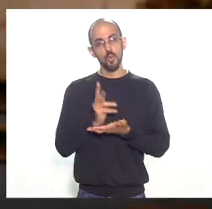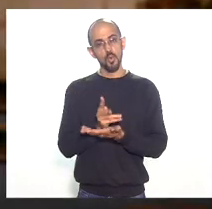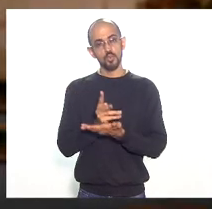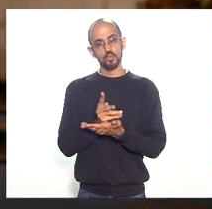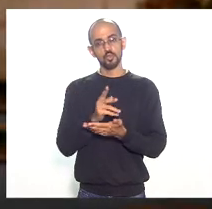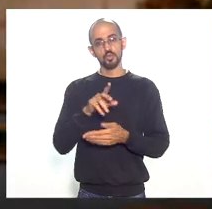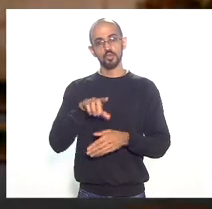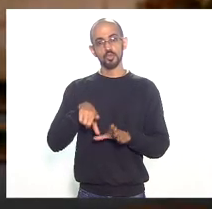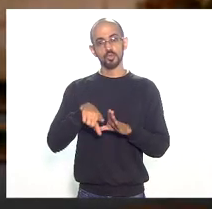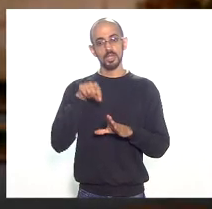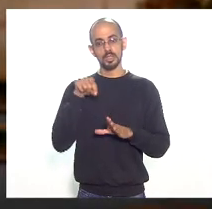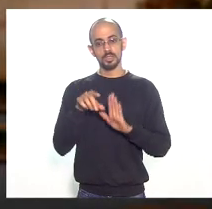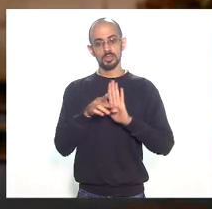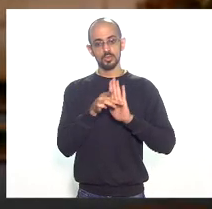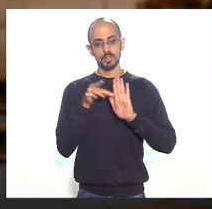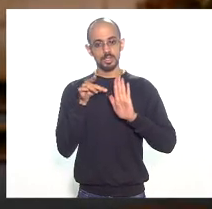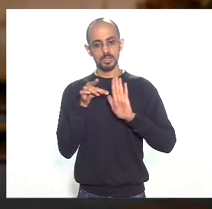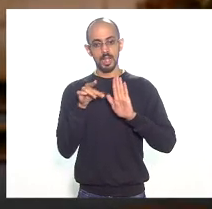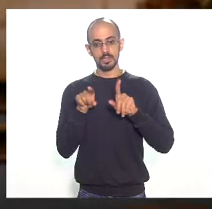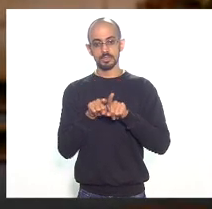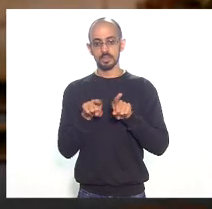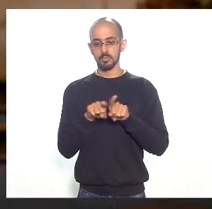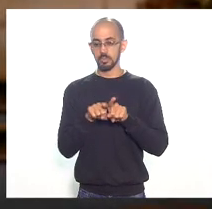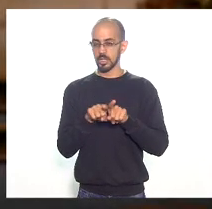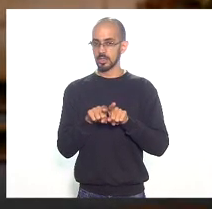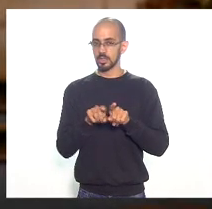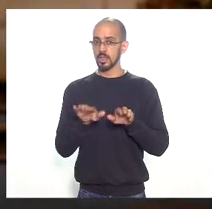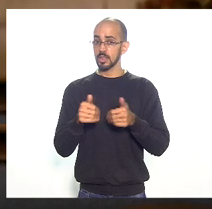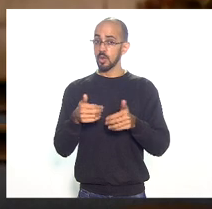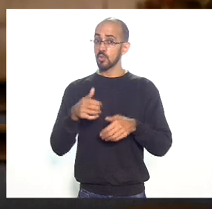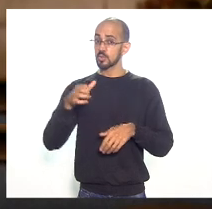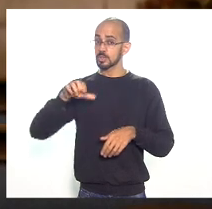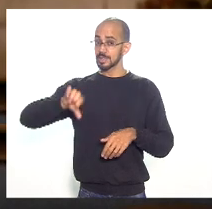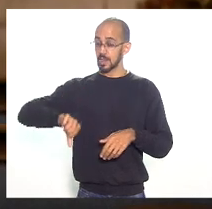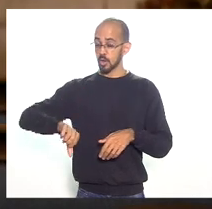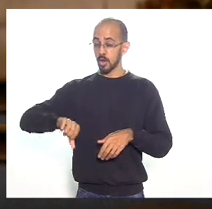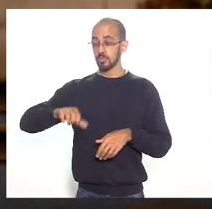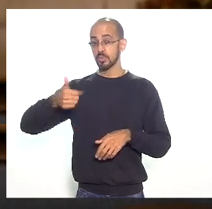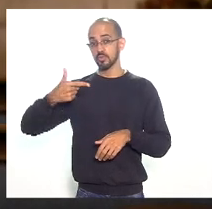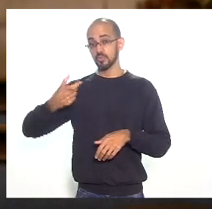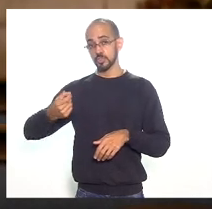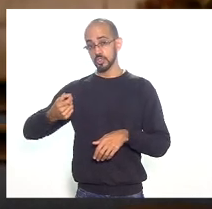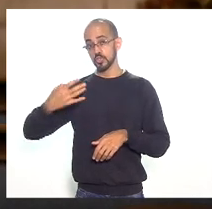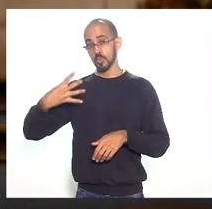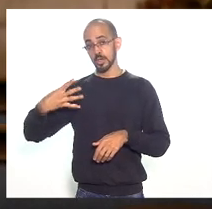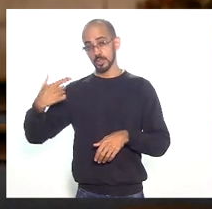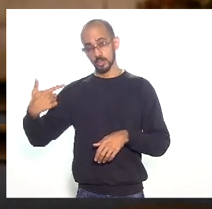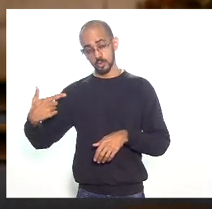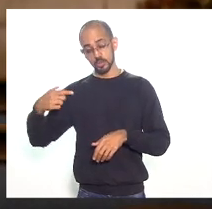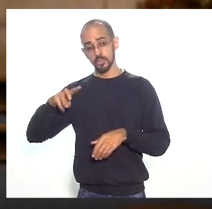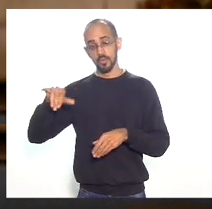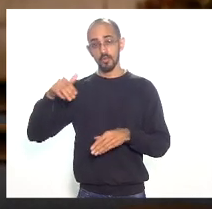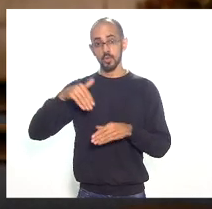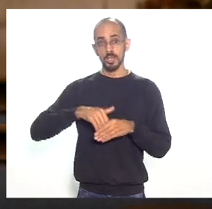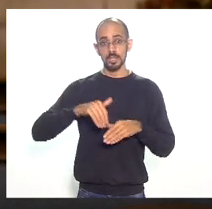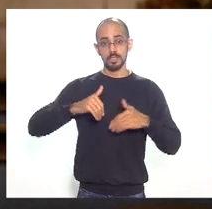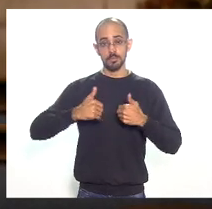Então, 19, 20 e 42, vamos votar separados. Deputado Flávio, por favor.